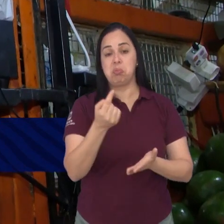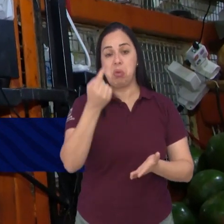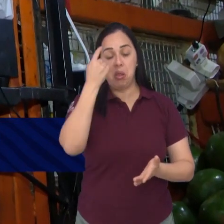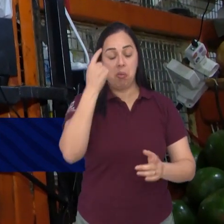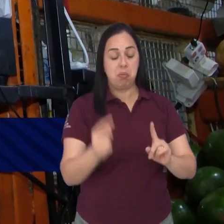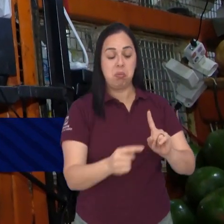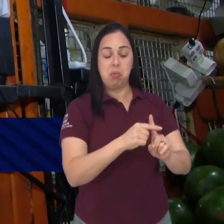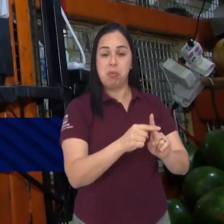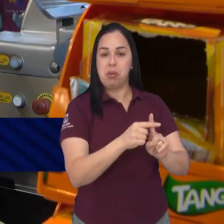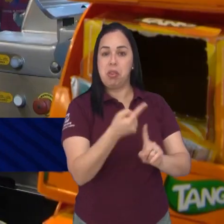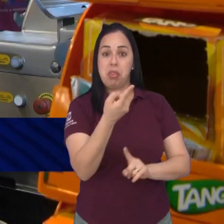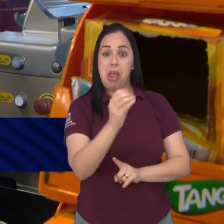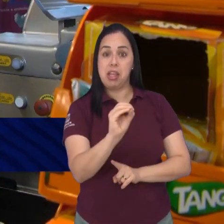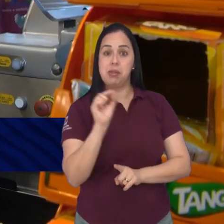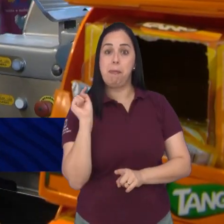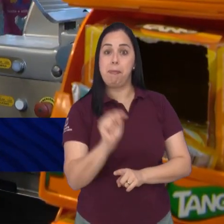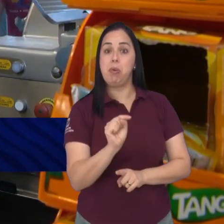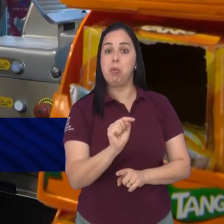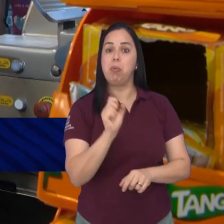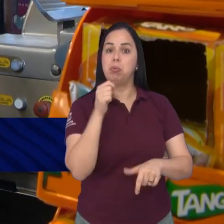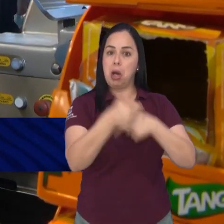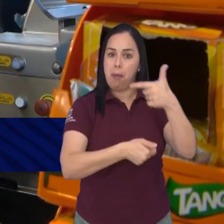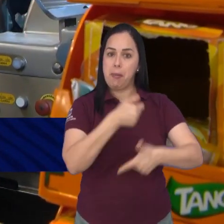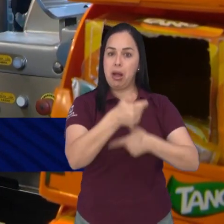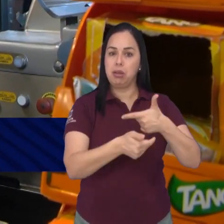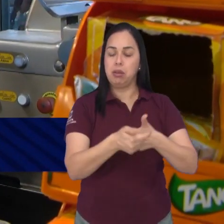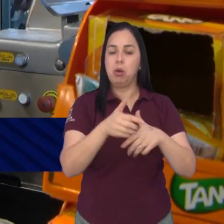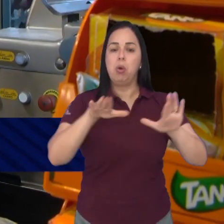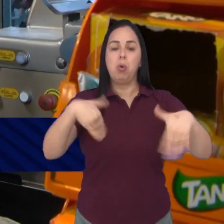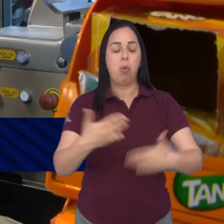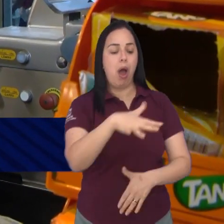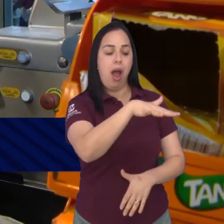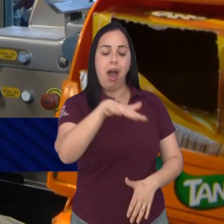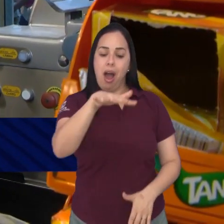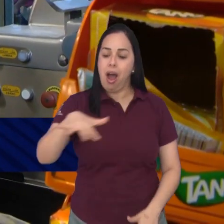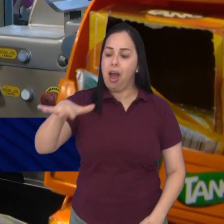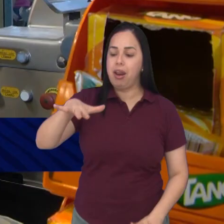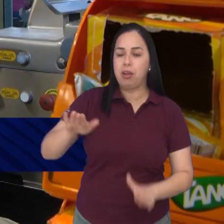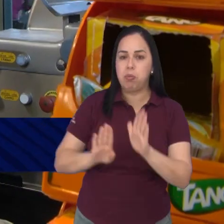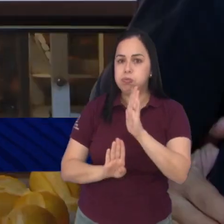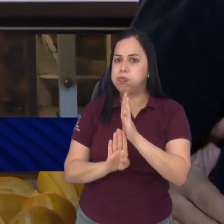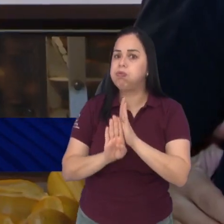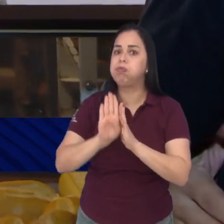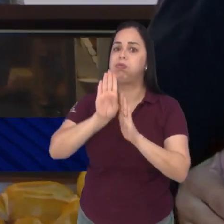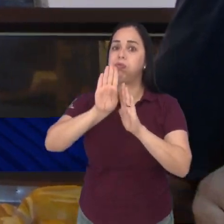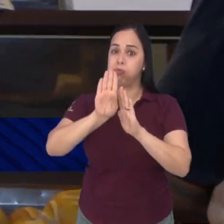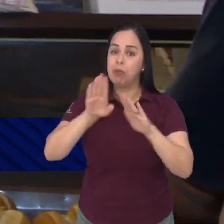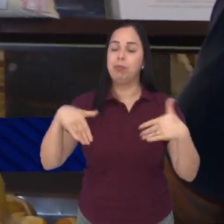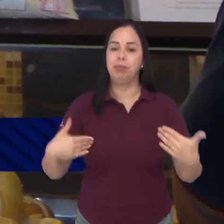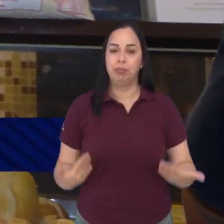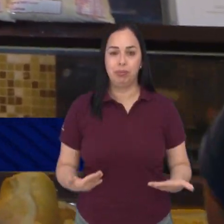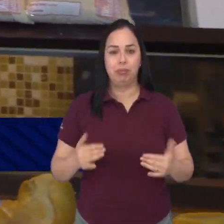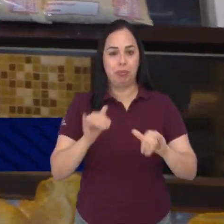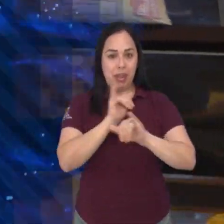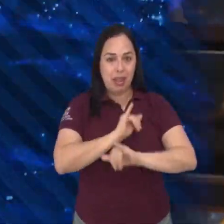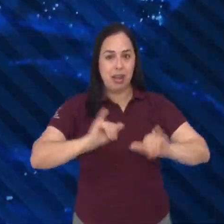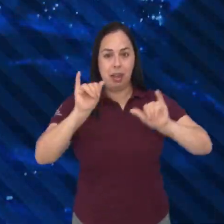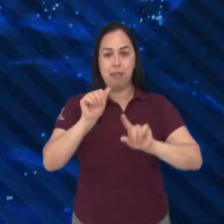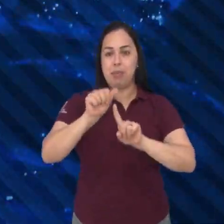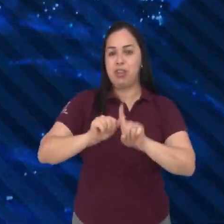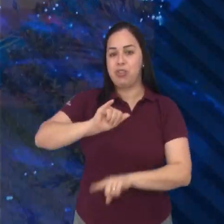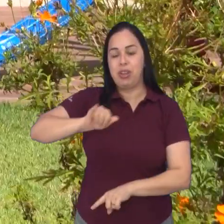com saldo positivo de mais de 10 mil empregos. Vamos mostrar as áreas mais promissoras e as expectativas para este